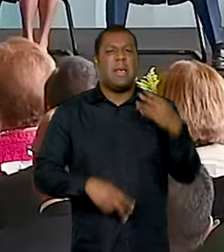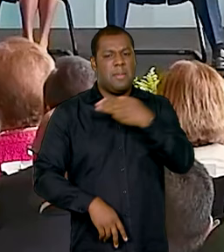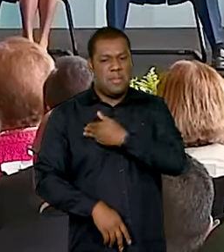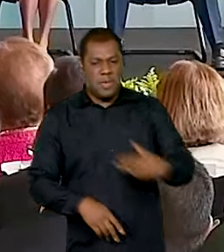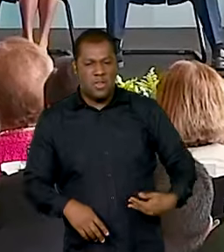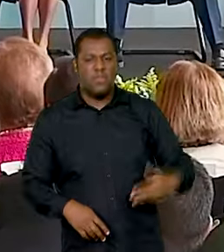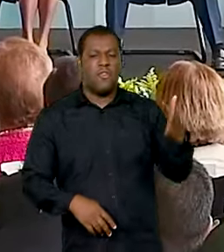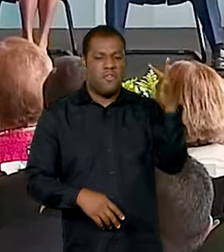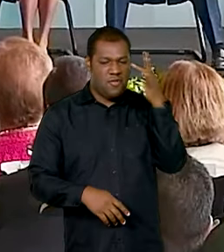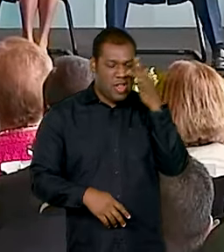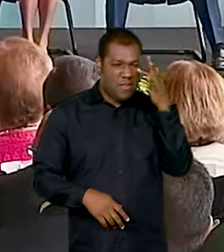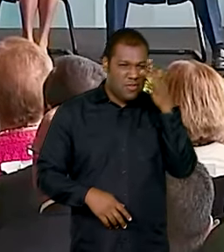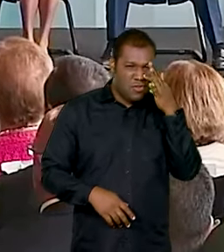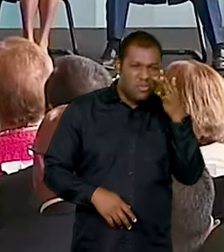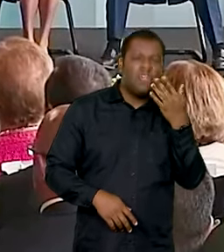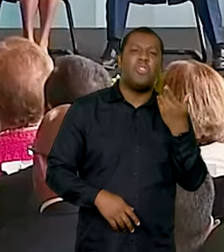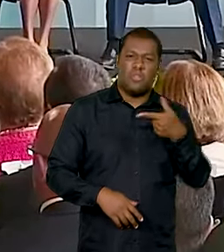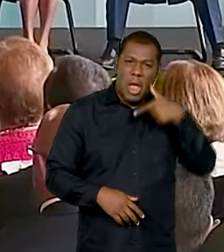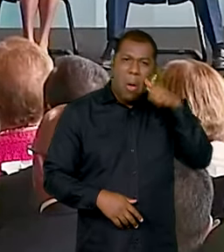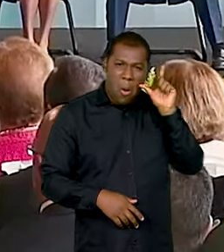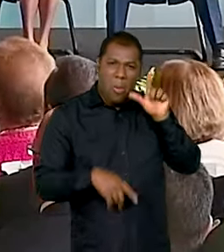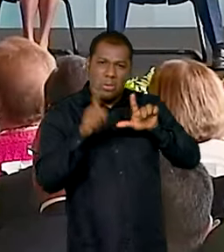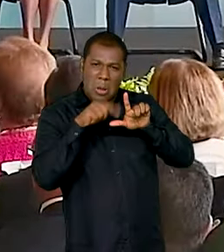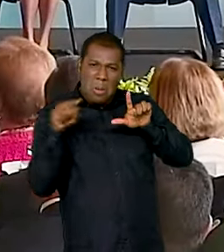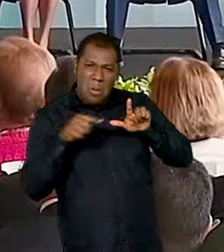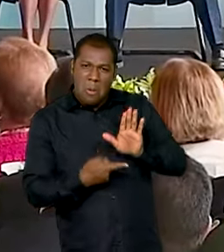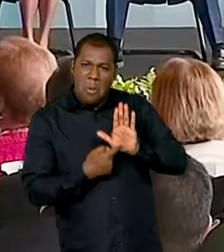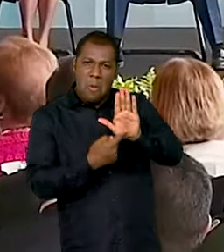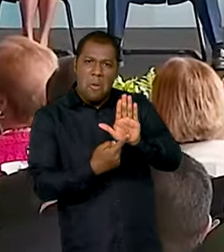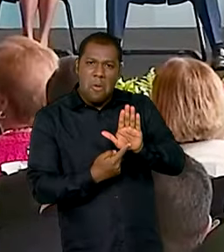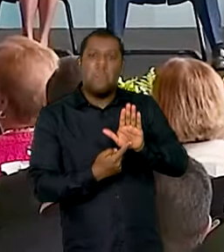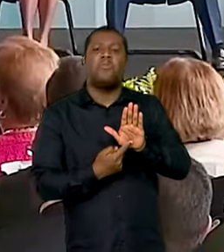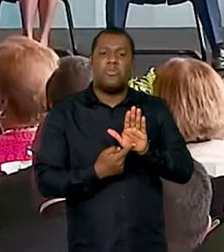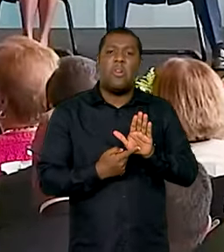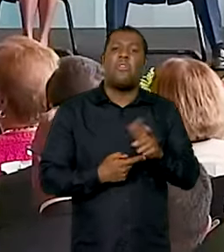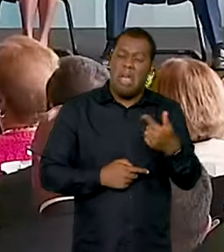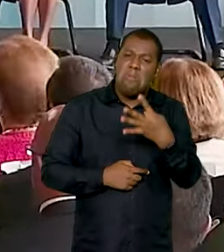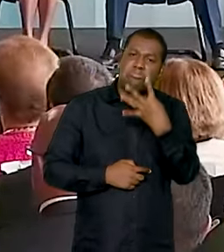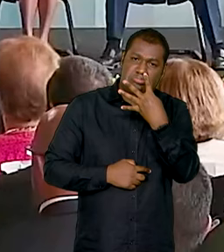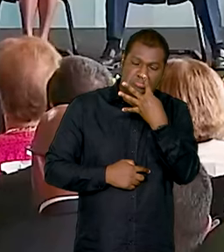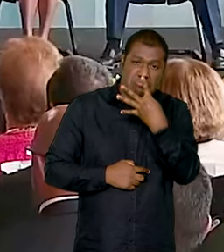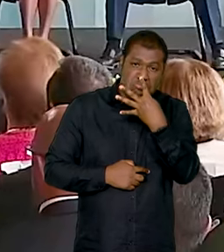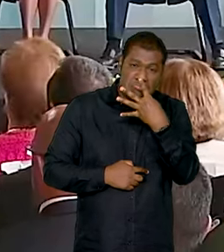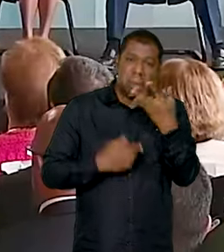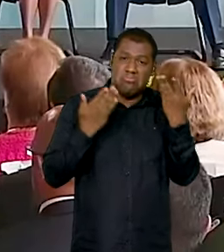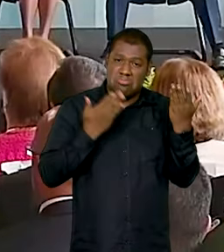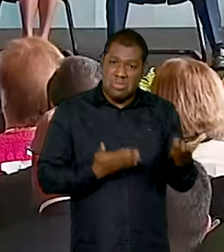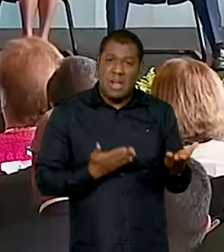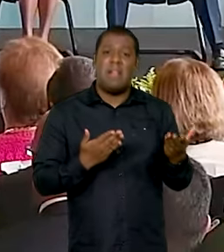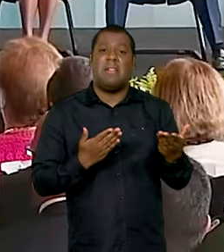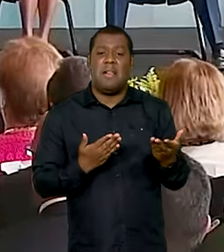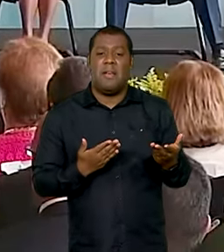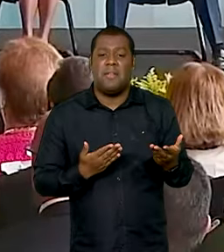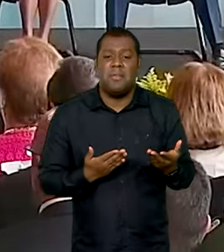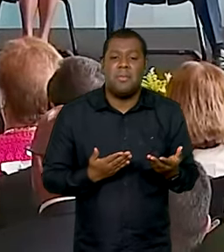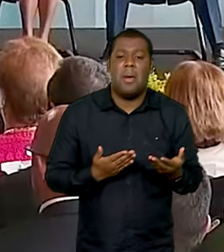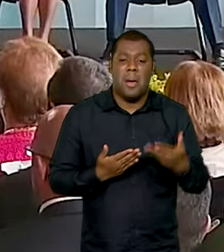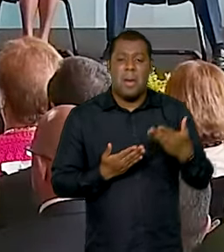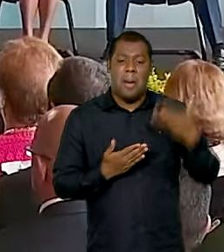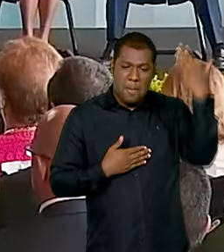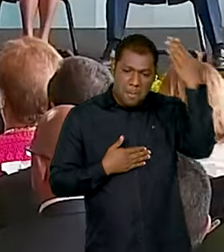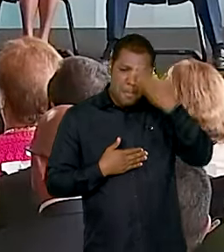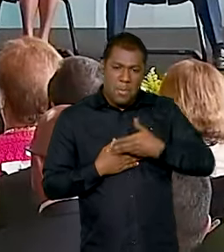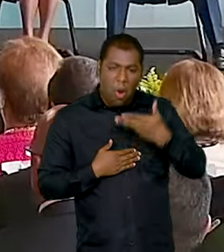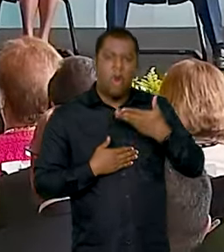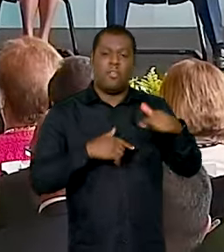números que vossa excelência mostrou ontem publicamente serão certamente continuados por essa nossa